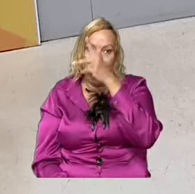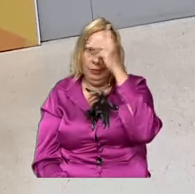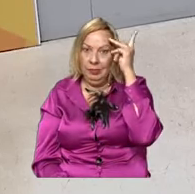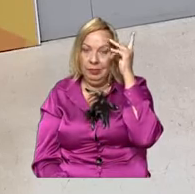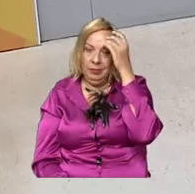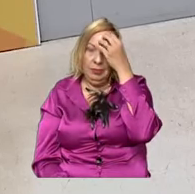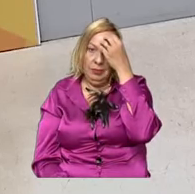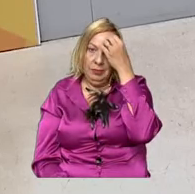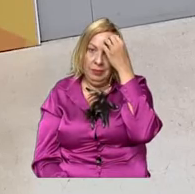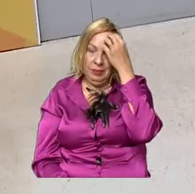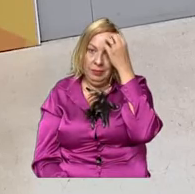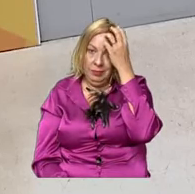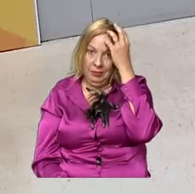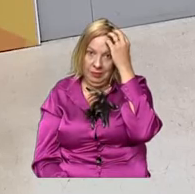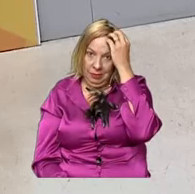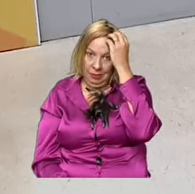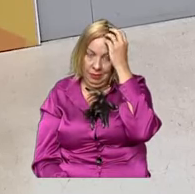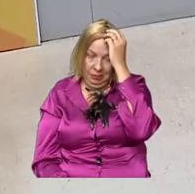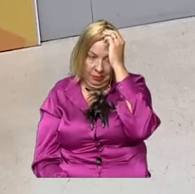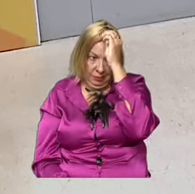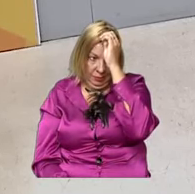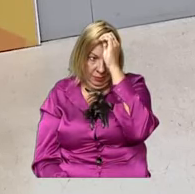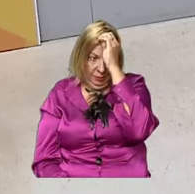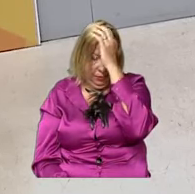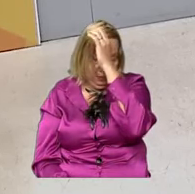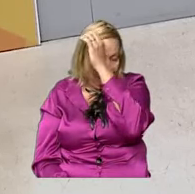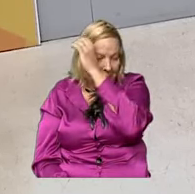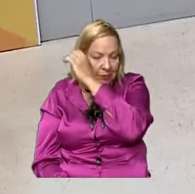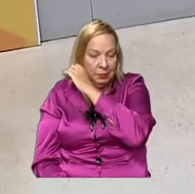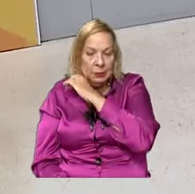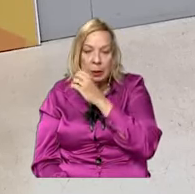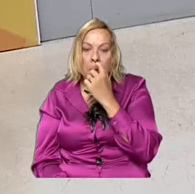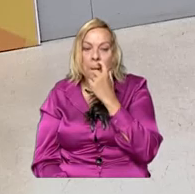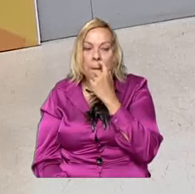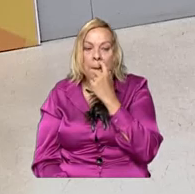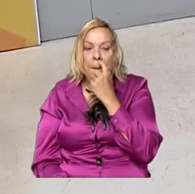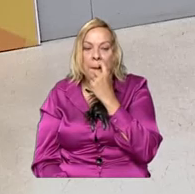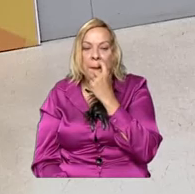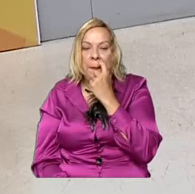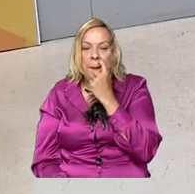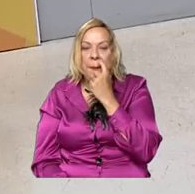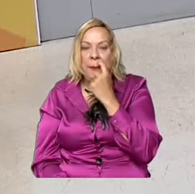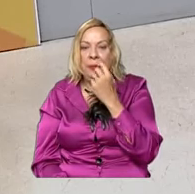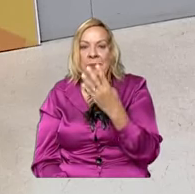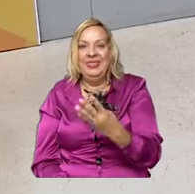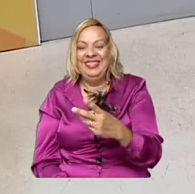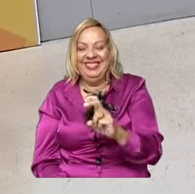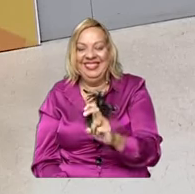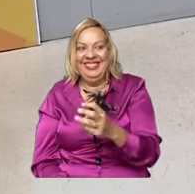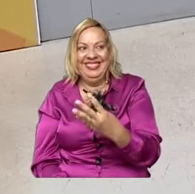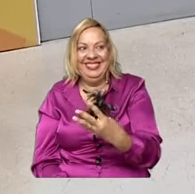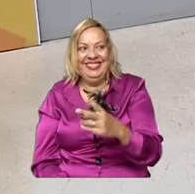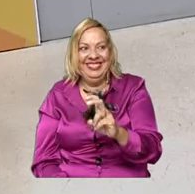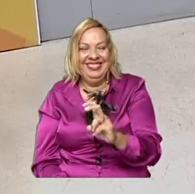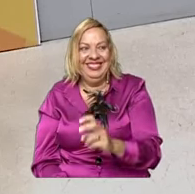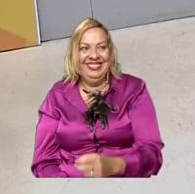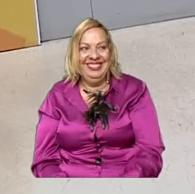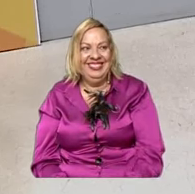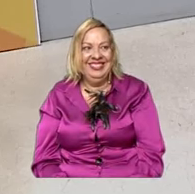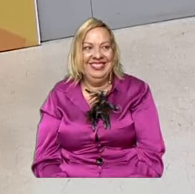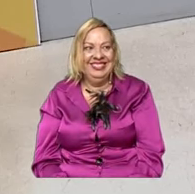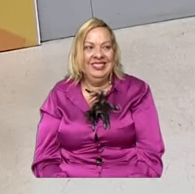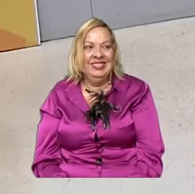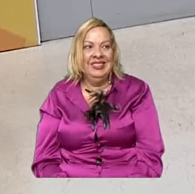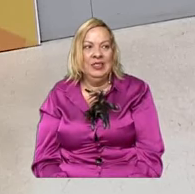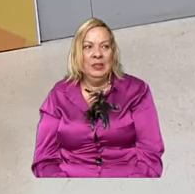quatro títulos esperando a bolinha decisiva, pode ser a próxima. Número 45, 45,